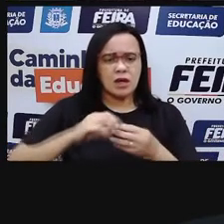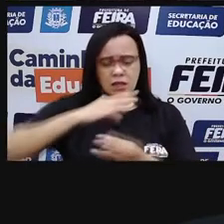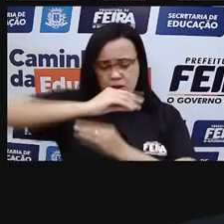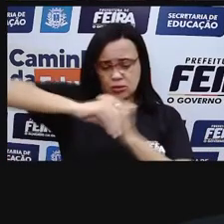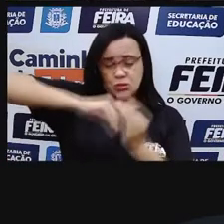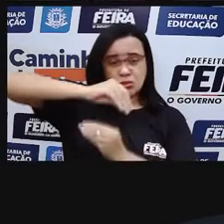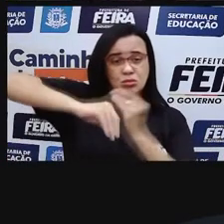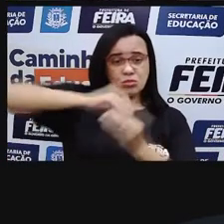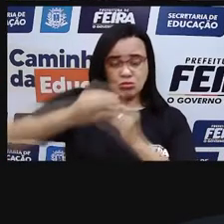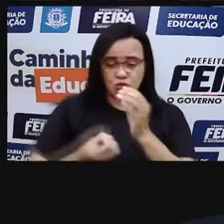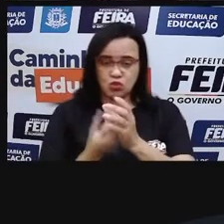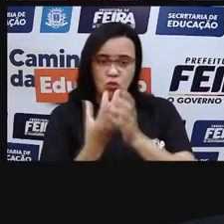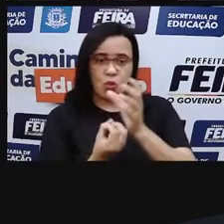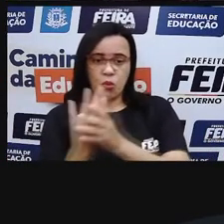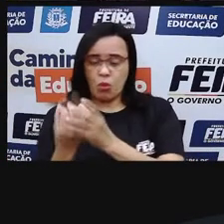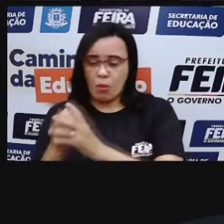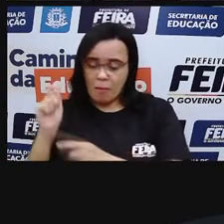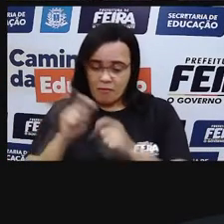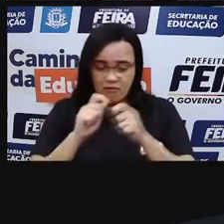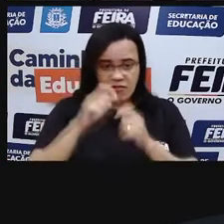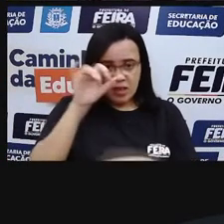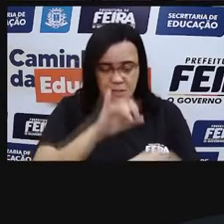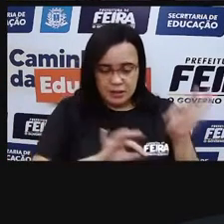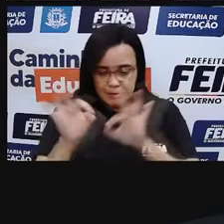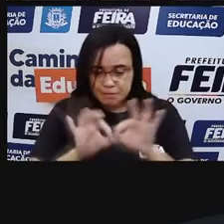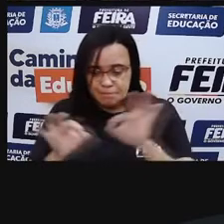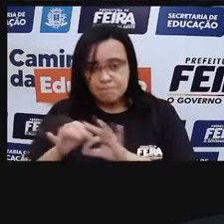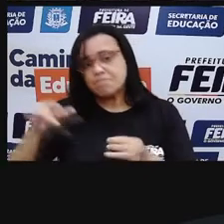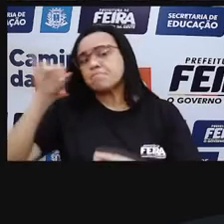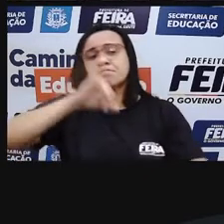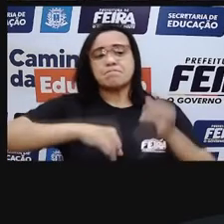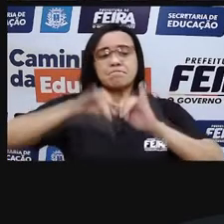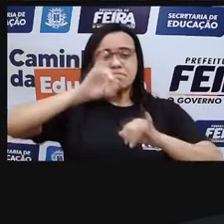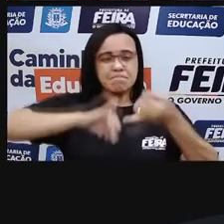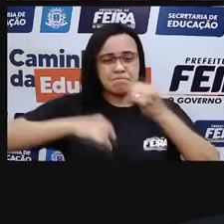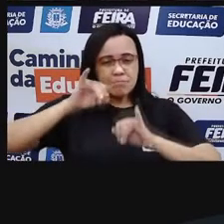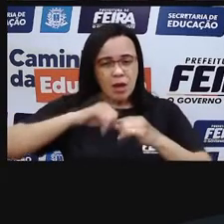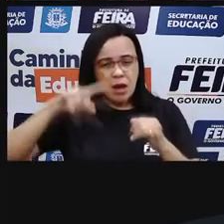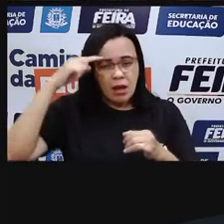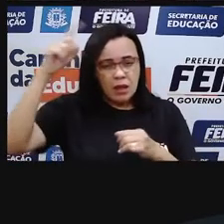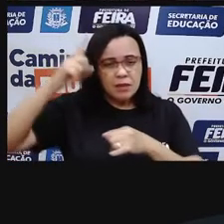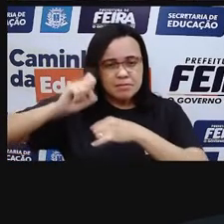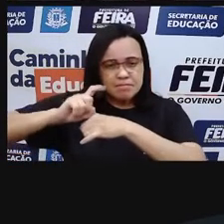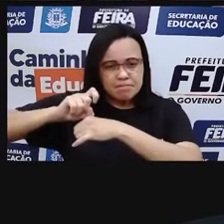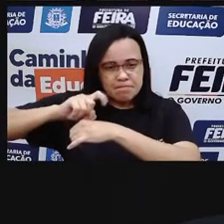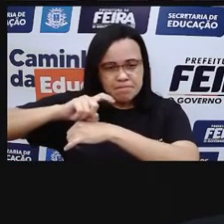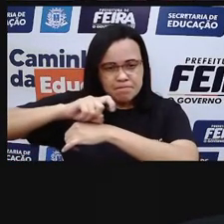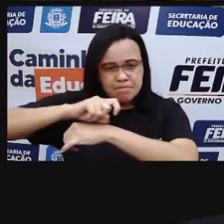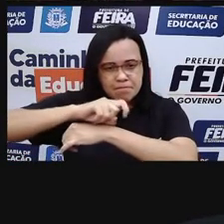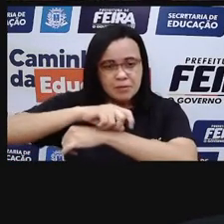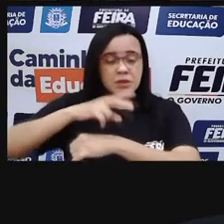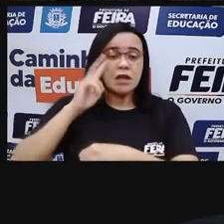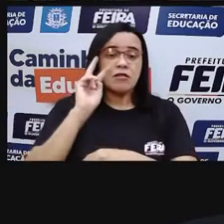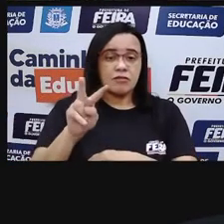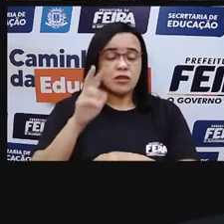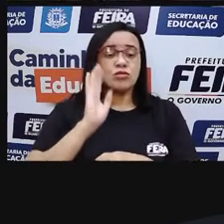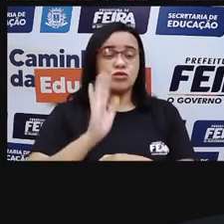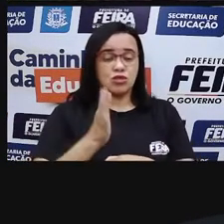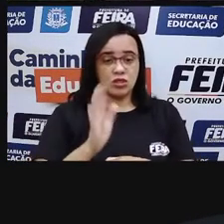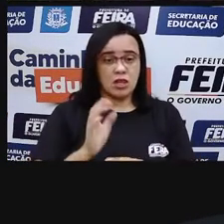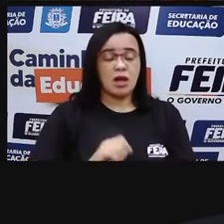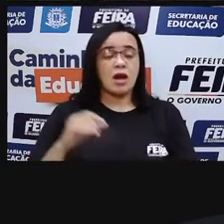são produzidas por micro-organismos. Lembra que a gente já teve aula de micro-organismos? Que a gente viu, né, a importância também